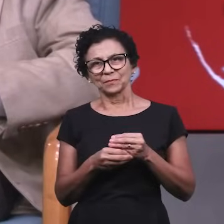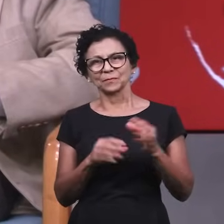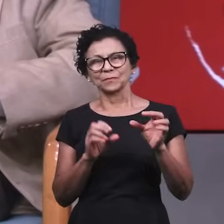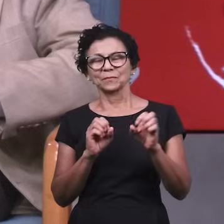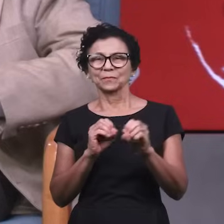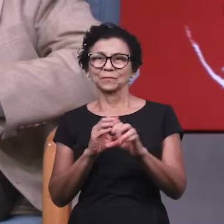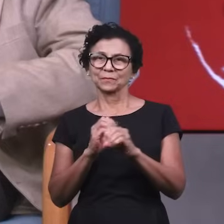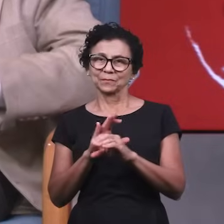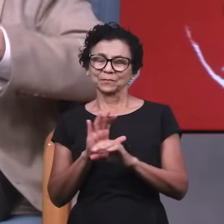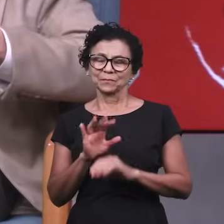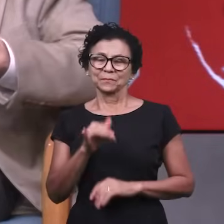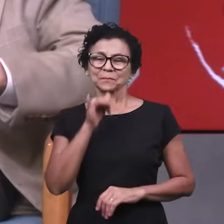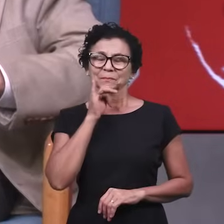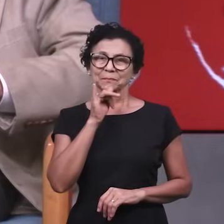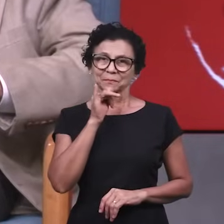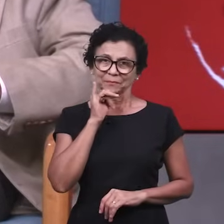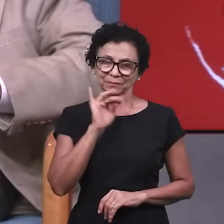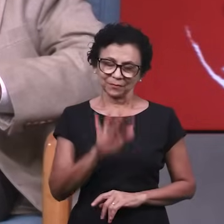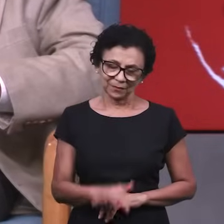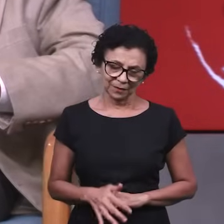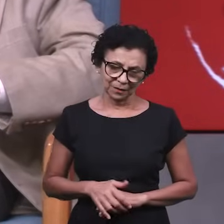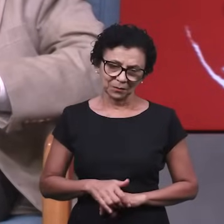ensino. Por exemplo,